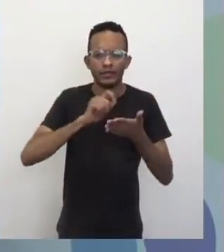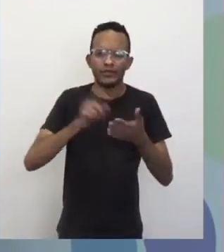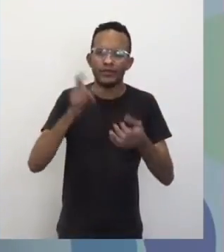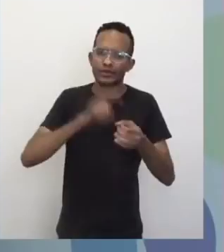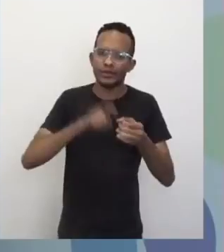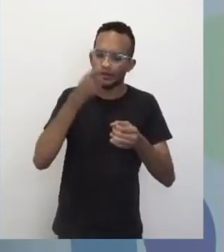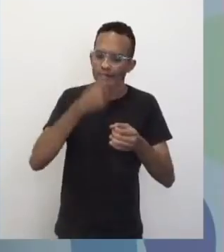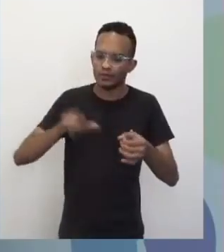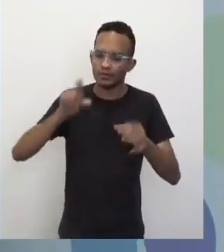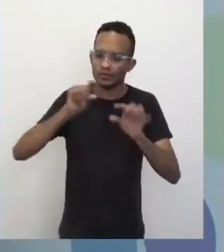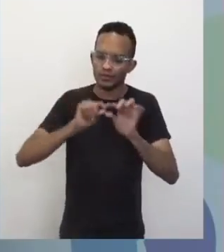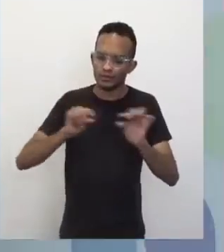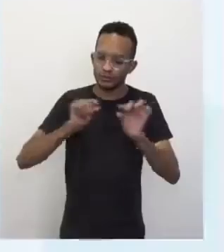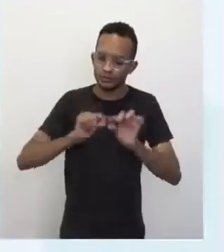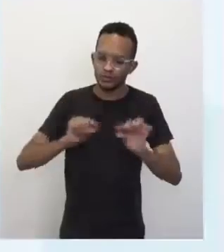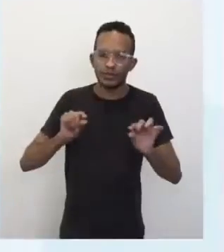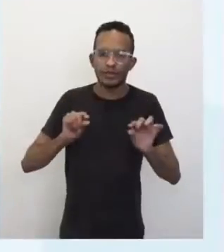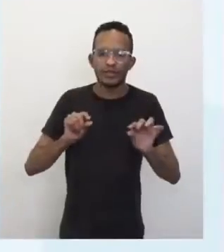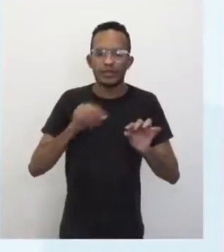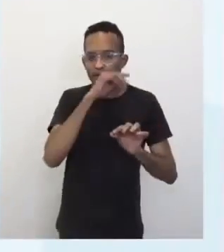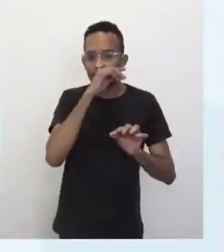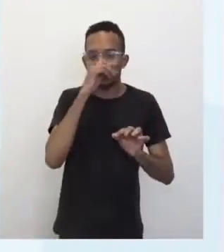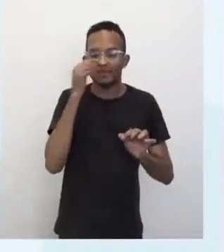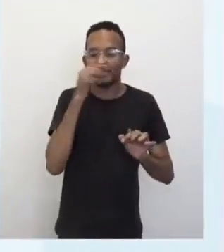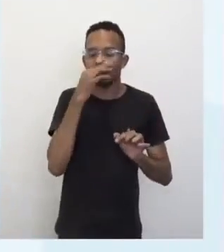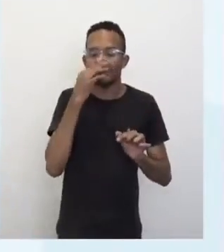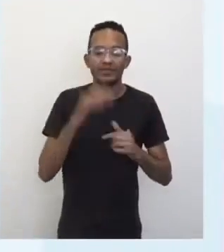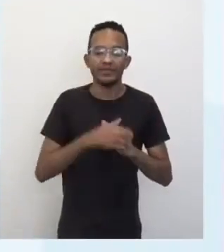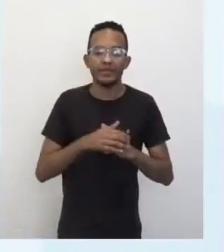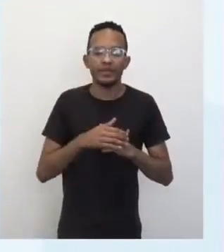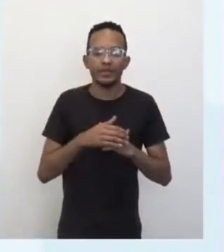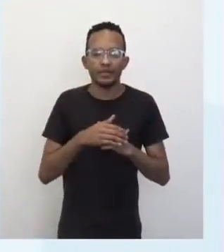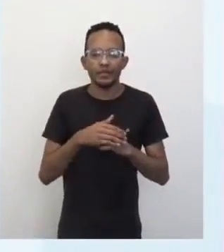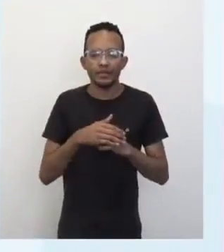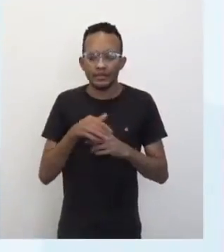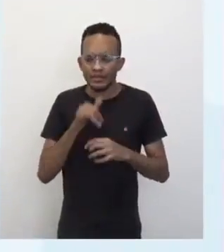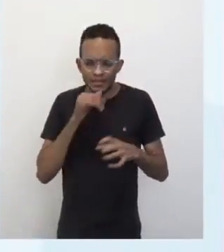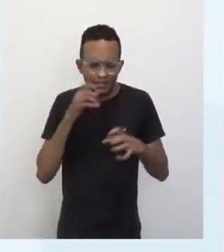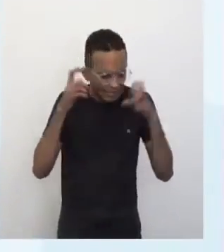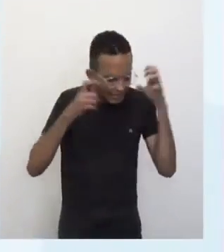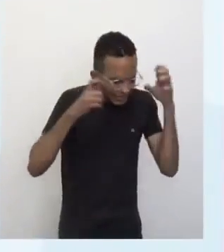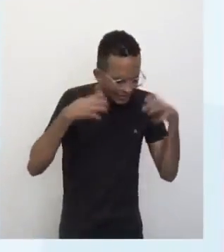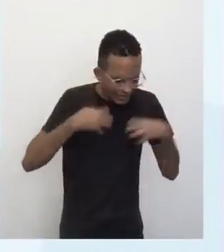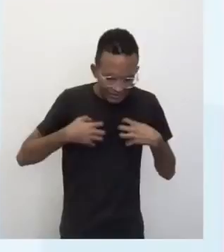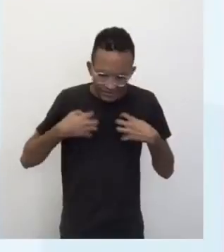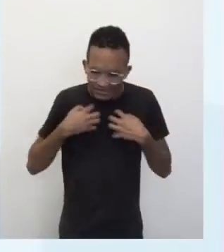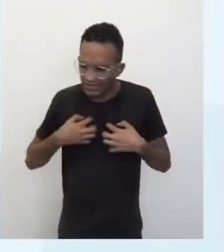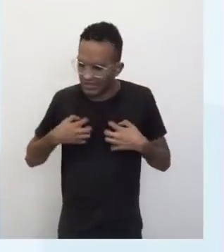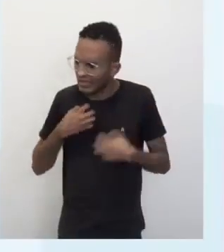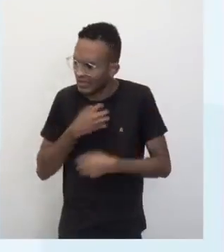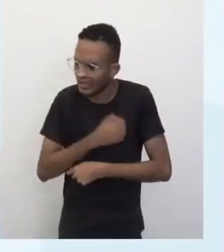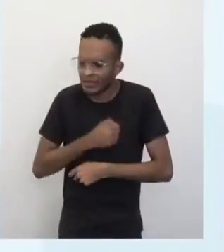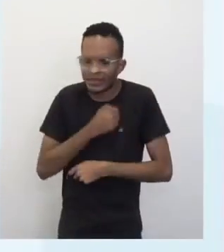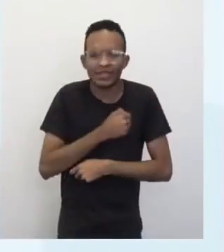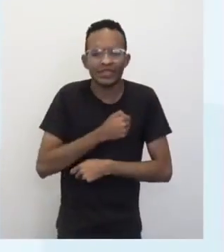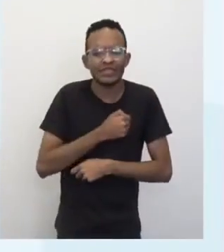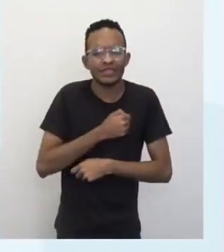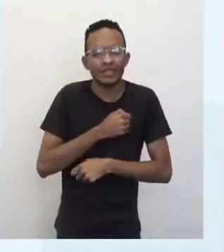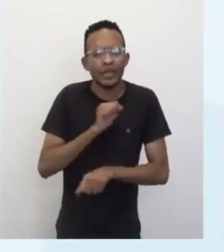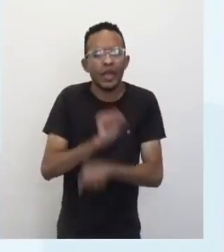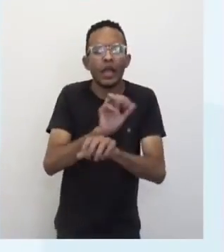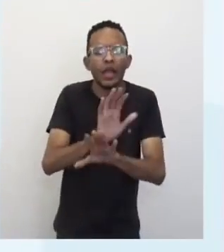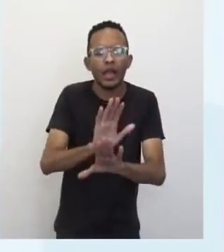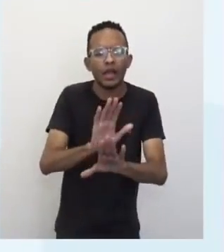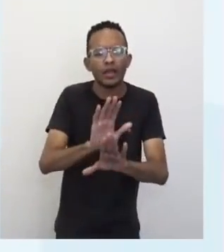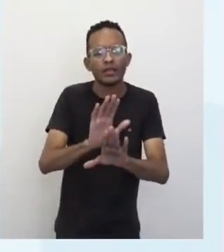últimos terceiros que eu errei, está aí na tela, olha só. Morrerei de aflição e de saudade. Espera, olha a exclamação, vou ler de novo, porque